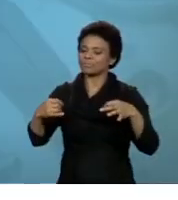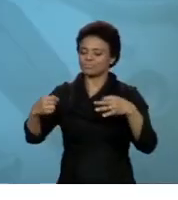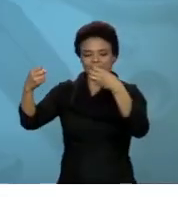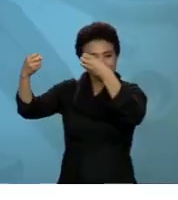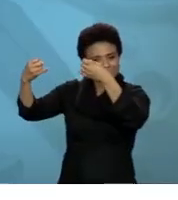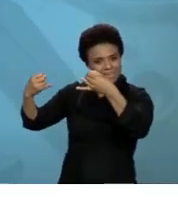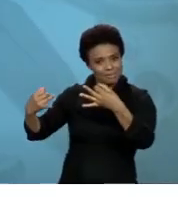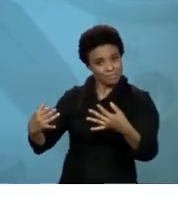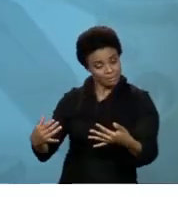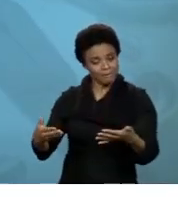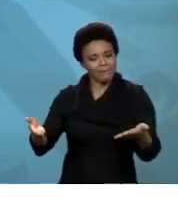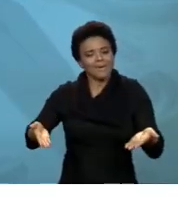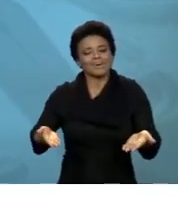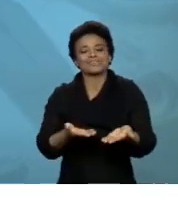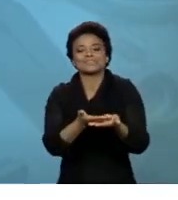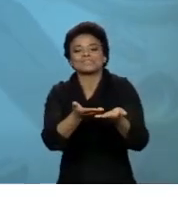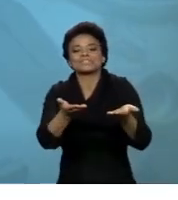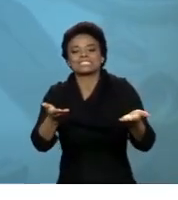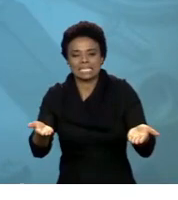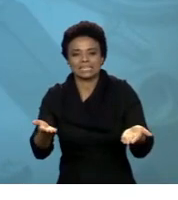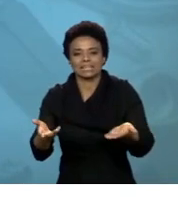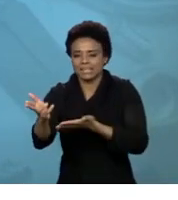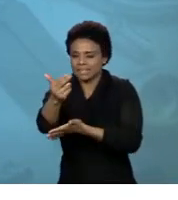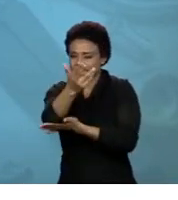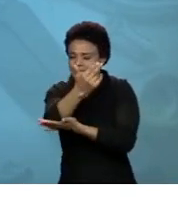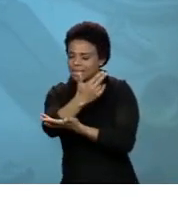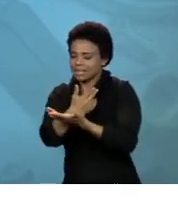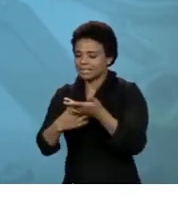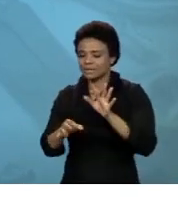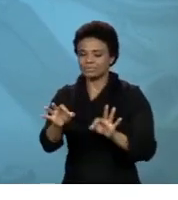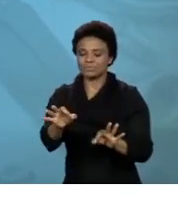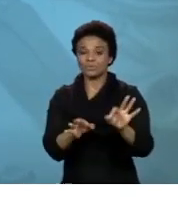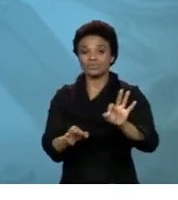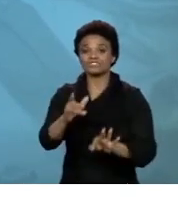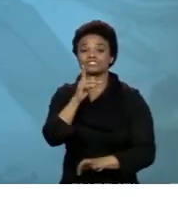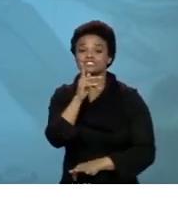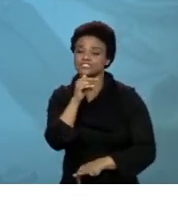detalhadas. Agora é com você. Esboce projetos hidrossanitários e